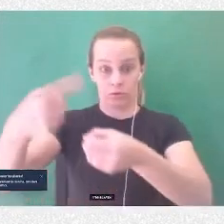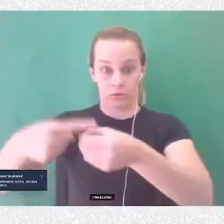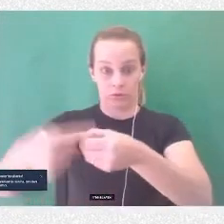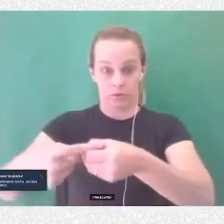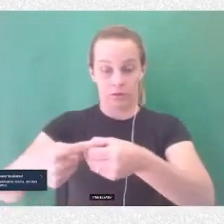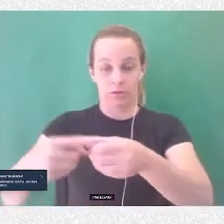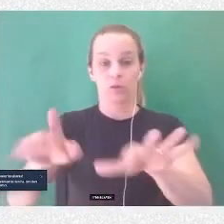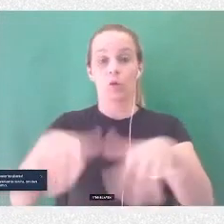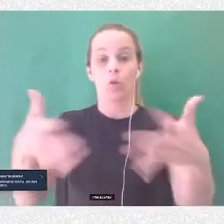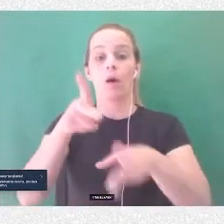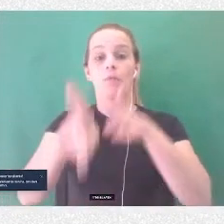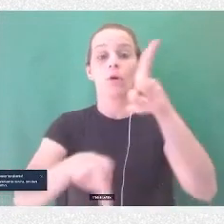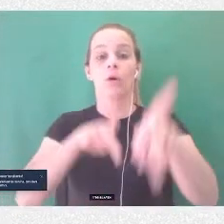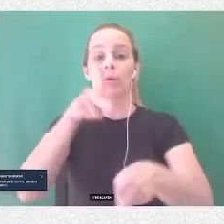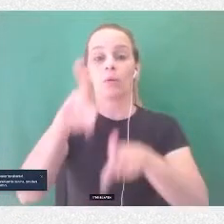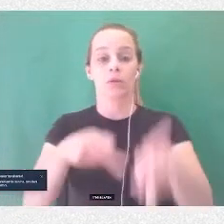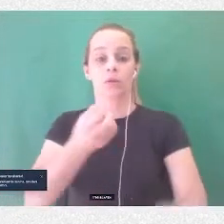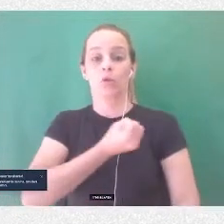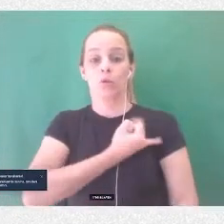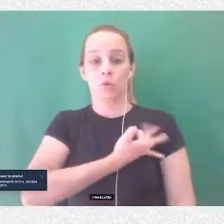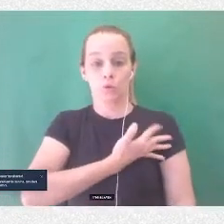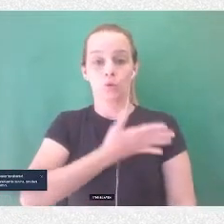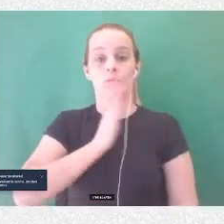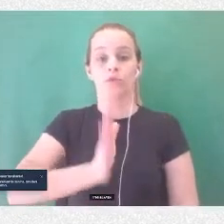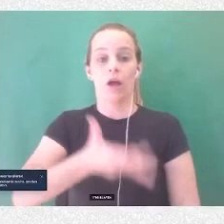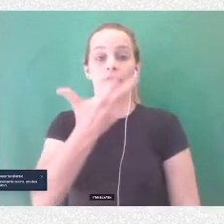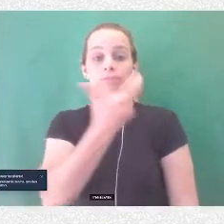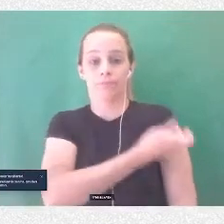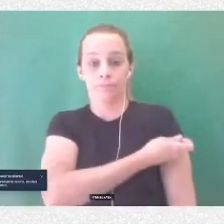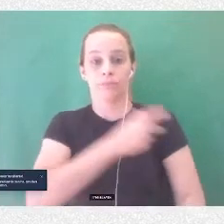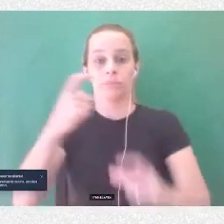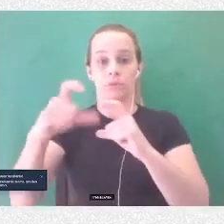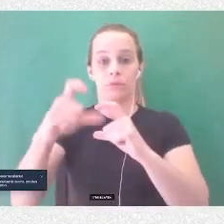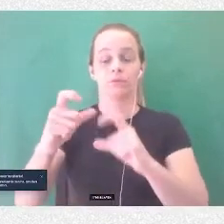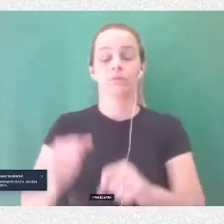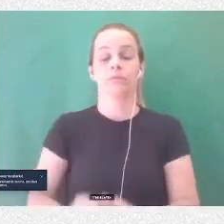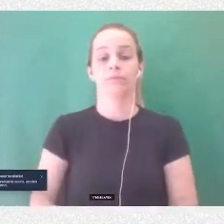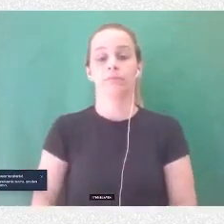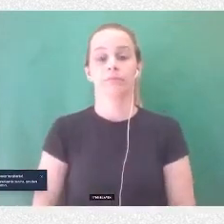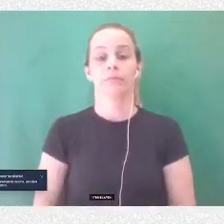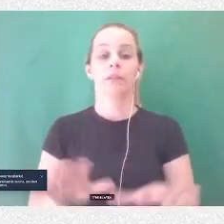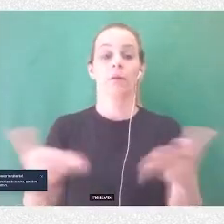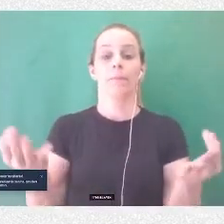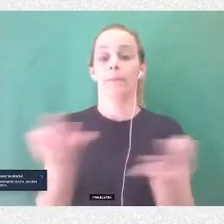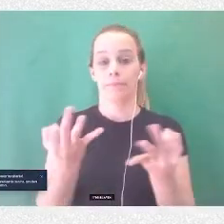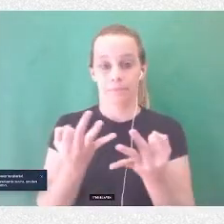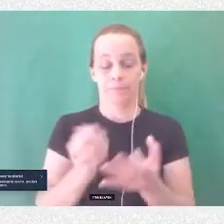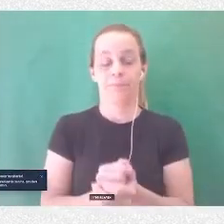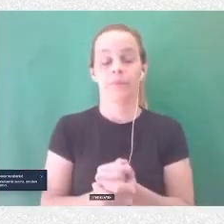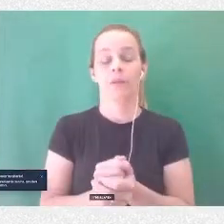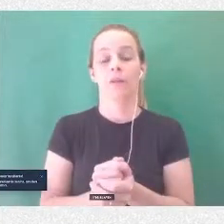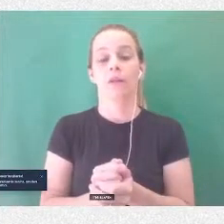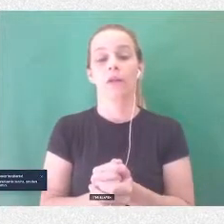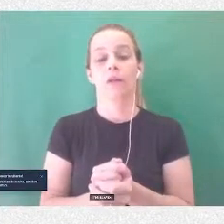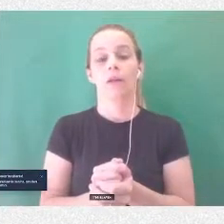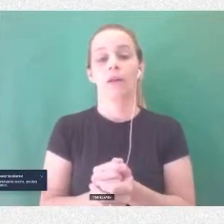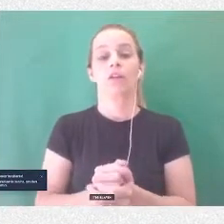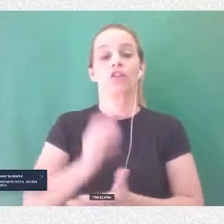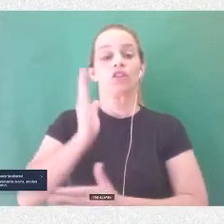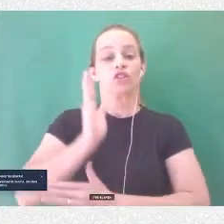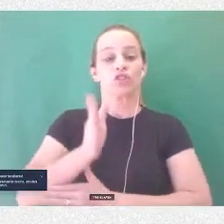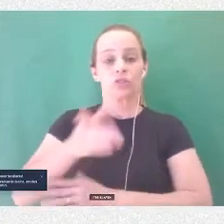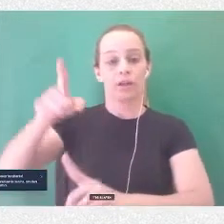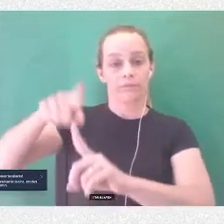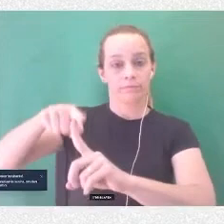o número estimado de pessoas que receberam doses da Pfizer? Ok, perfeito. Então, a cobertura vacinal no nosso município